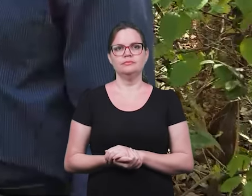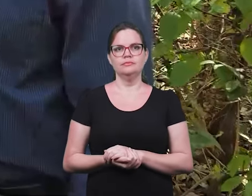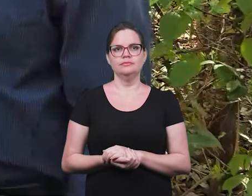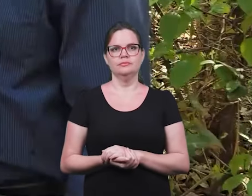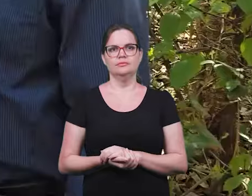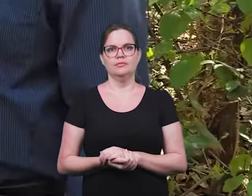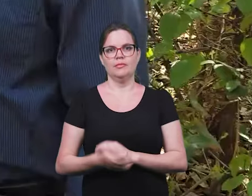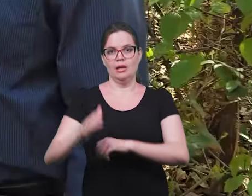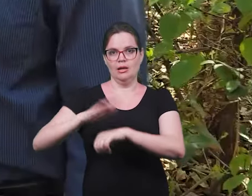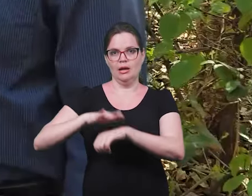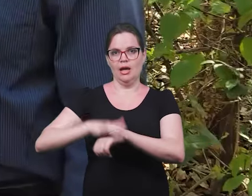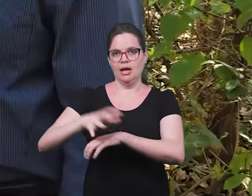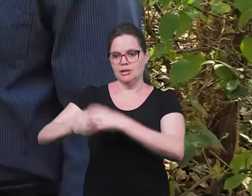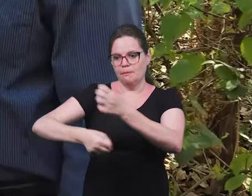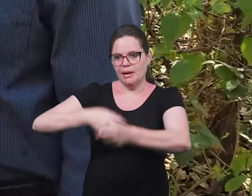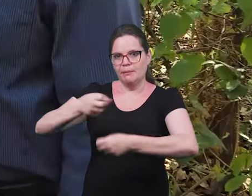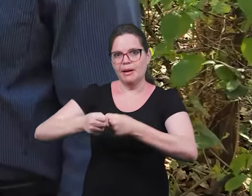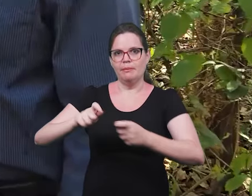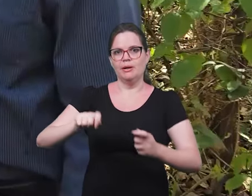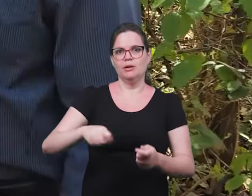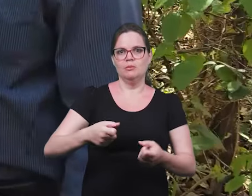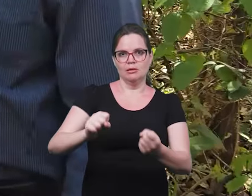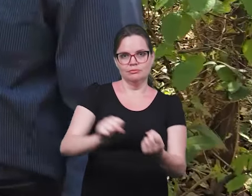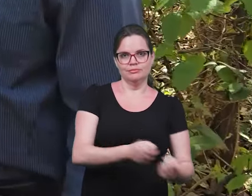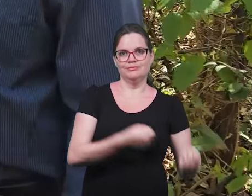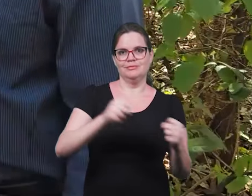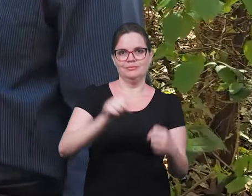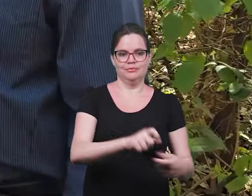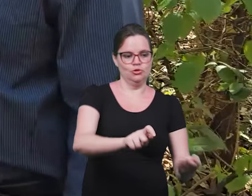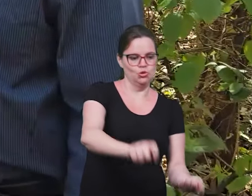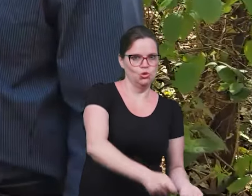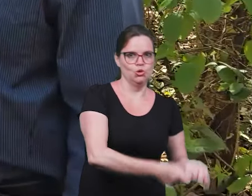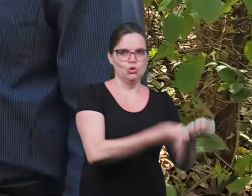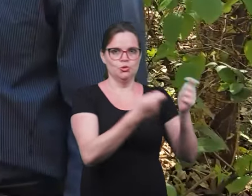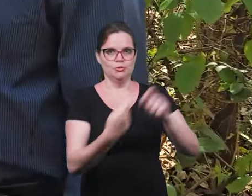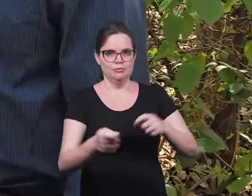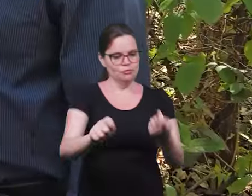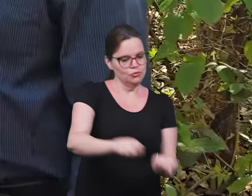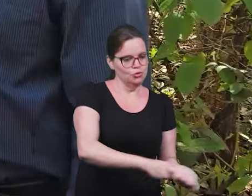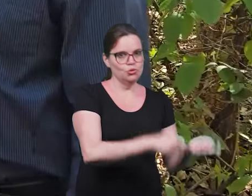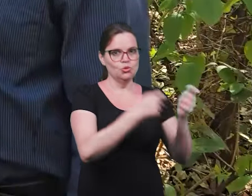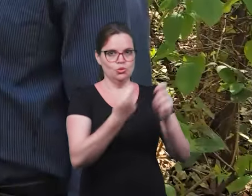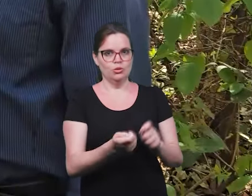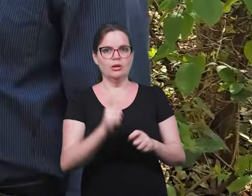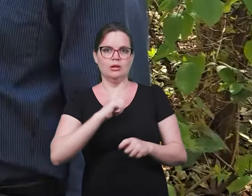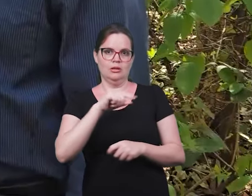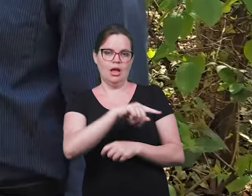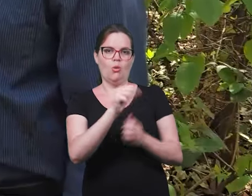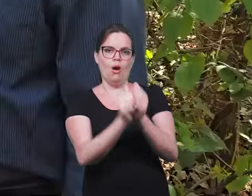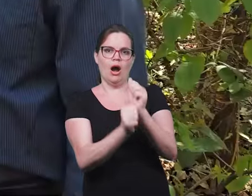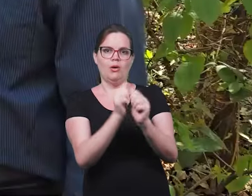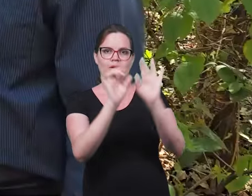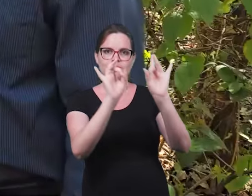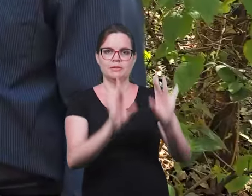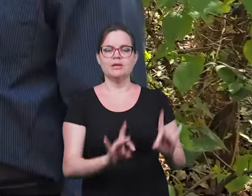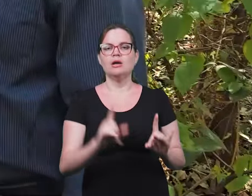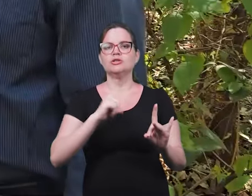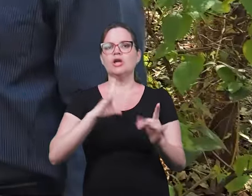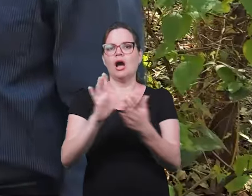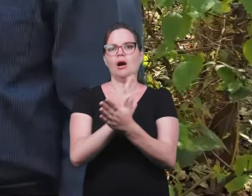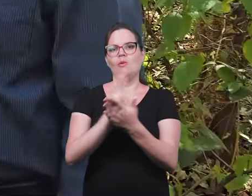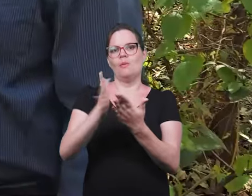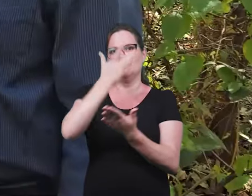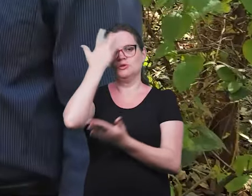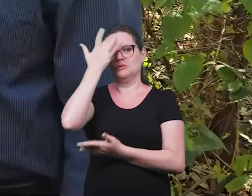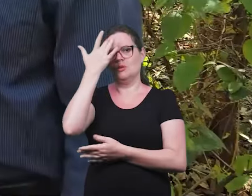até hoje, de fazer a colheita com a canoa, né? Então essa é uma atividade que estava basicamente esquecida, pouquíssimas